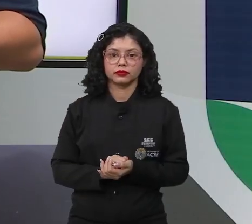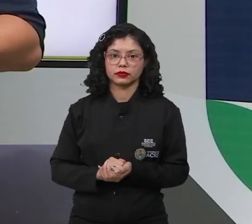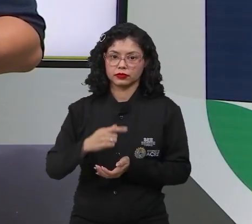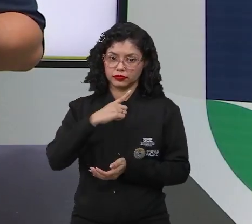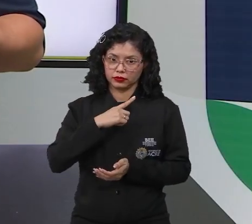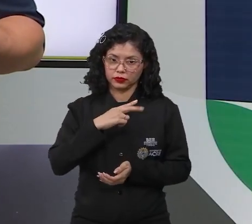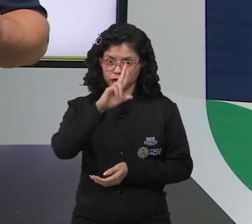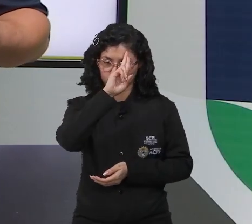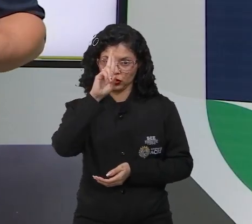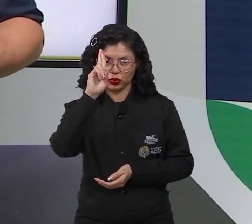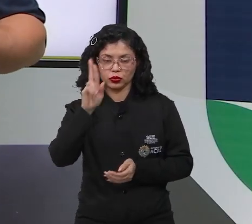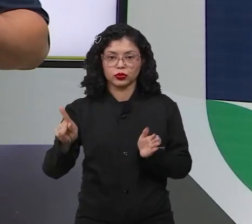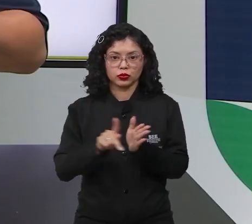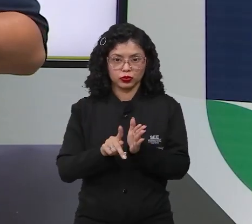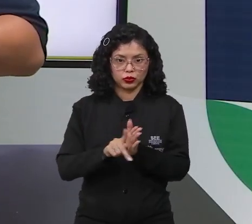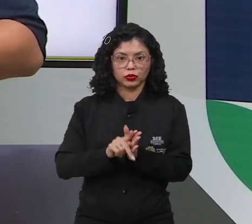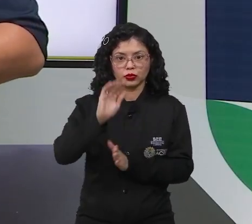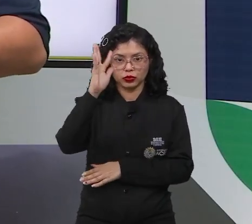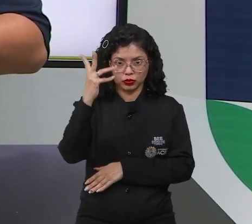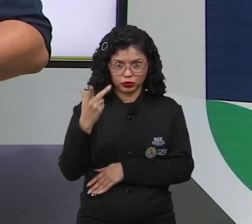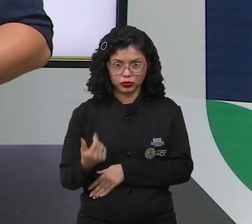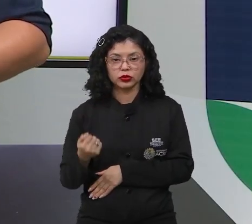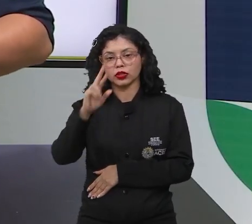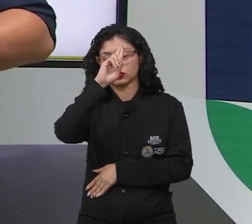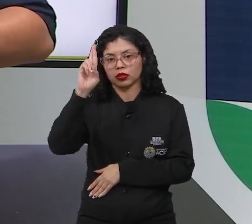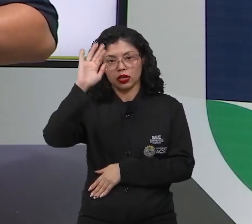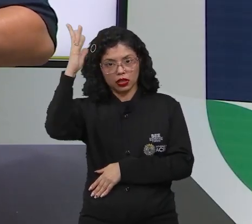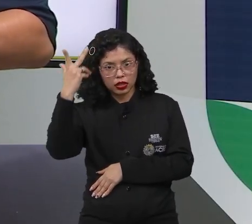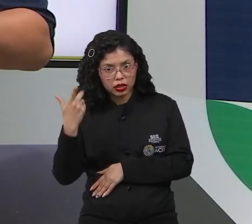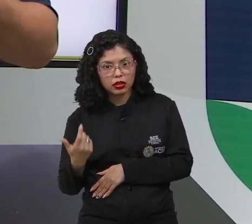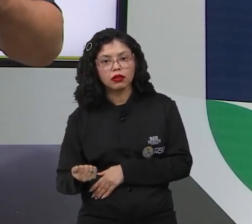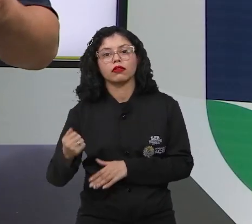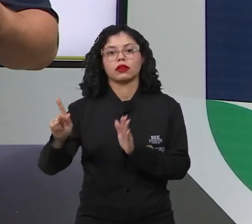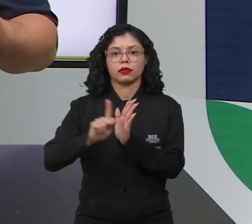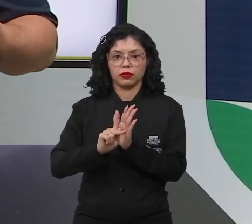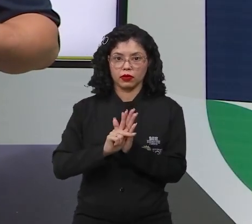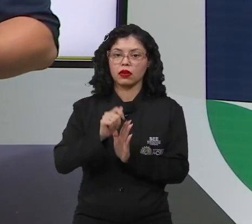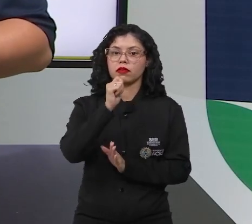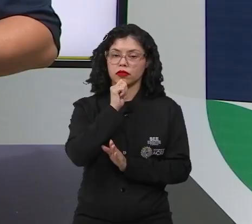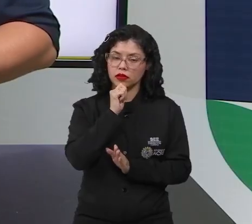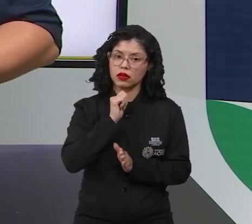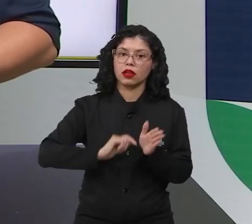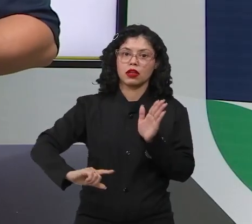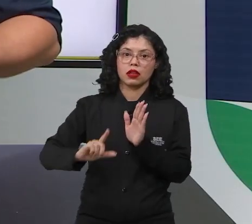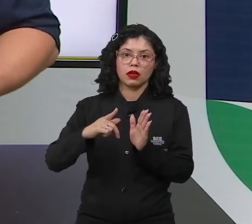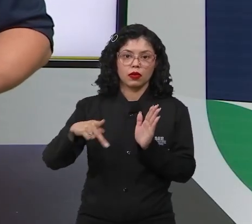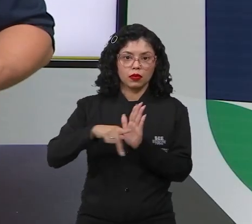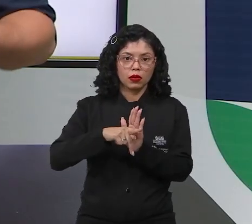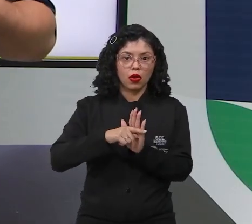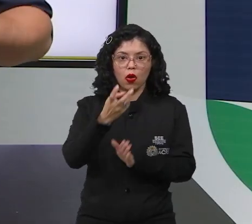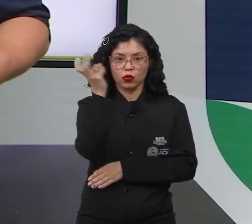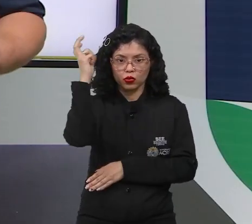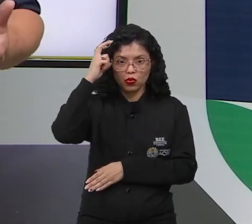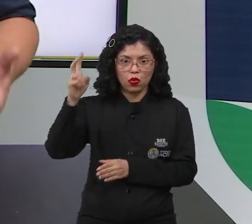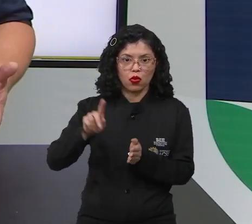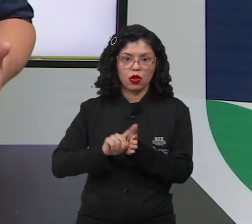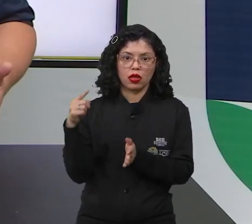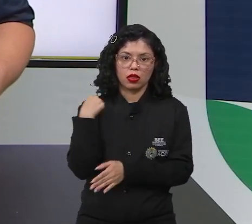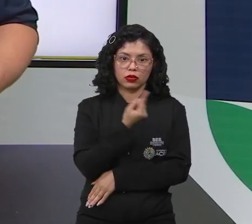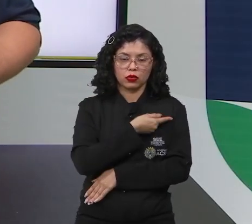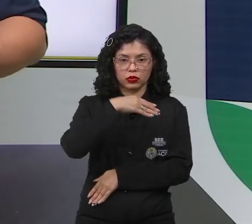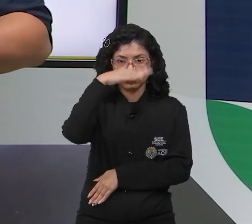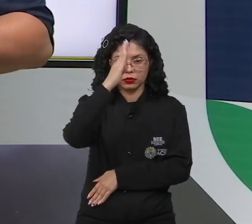Sobre a história cultural africana, sobre a história da África, sobre esse legado que nós temos da cultura africana dentro da